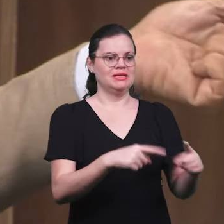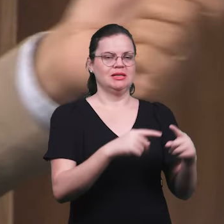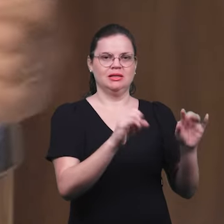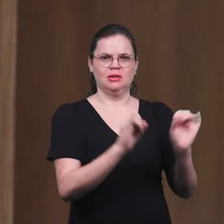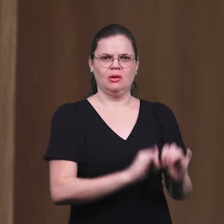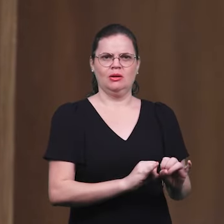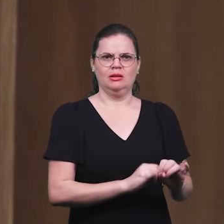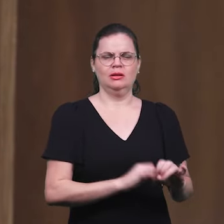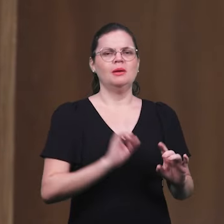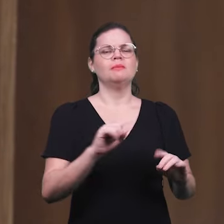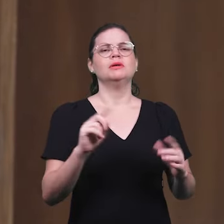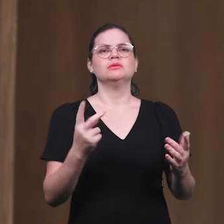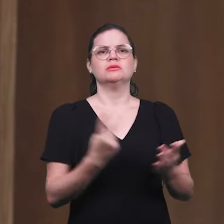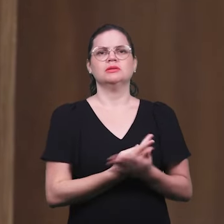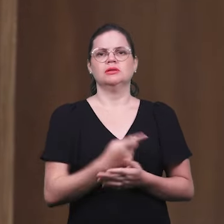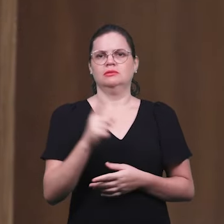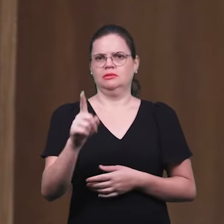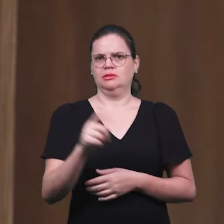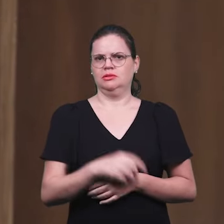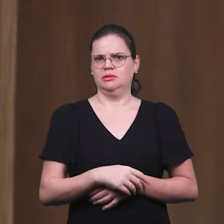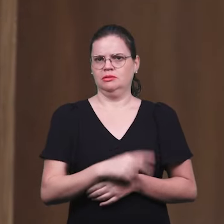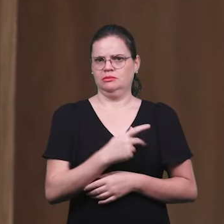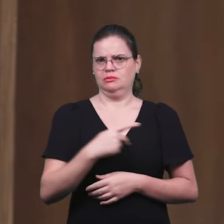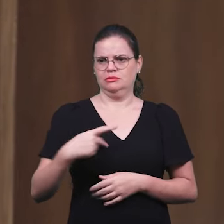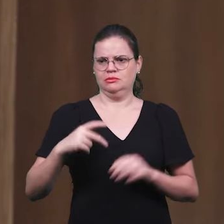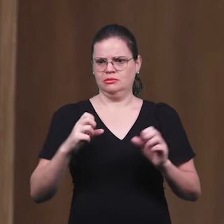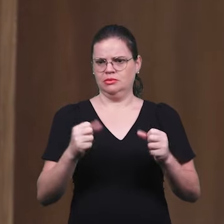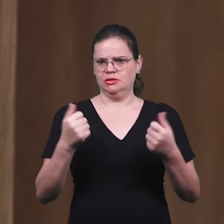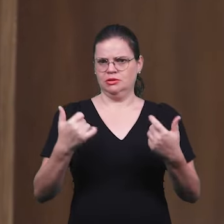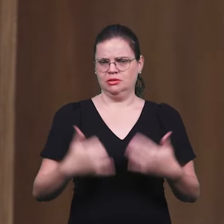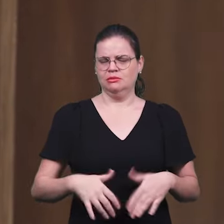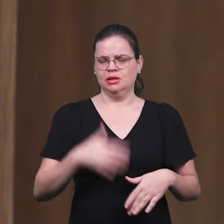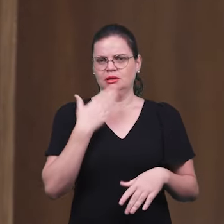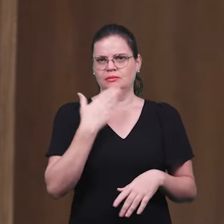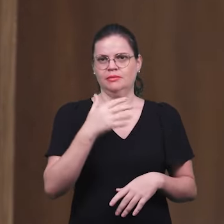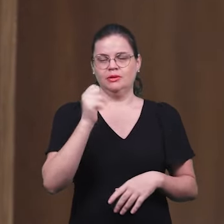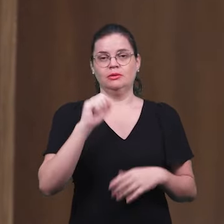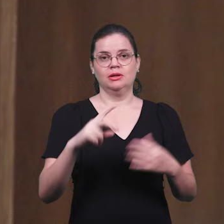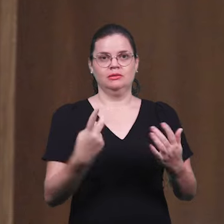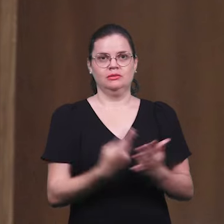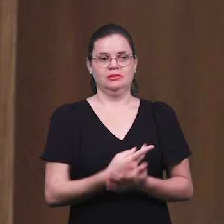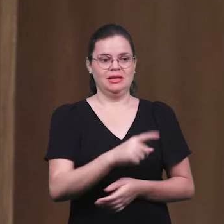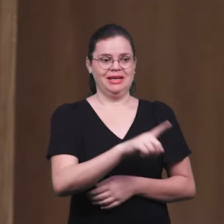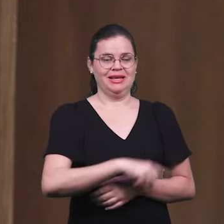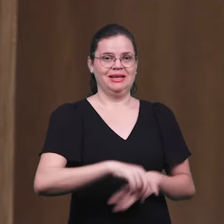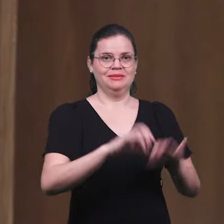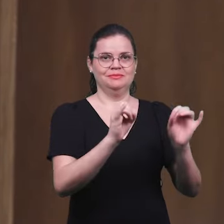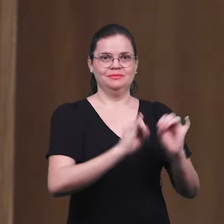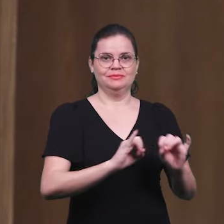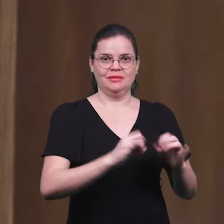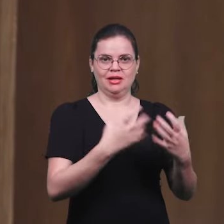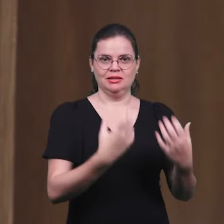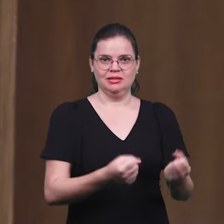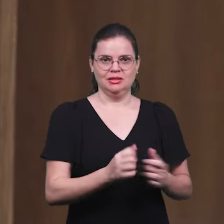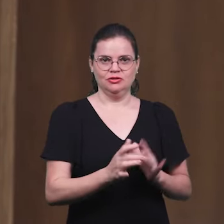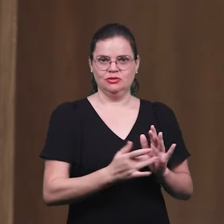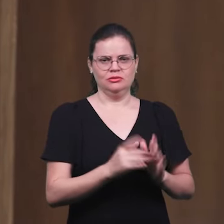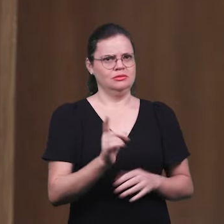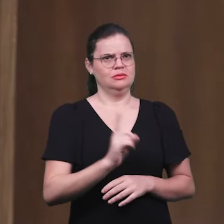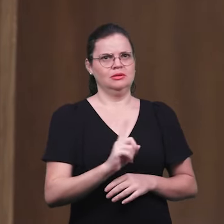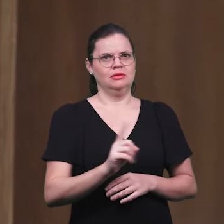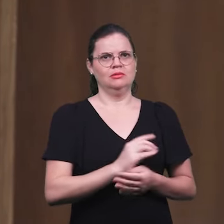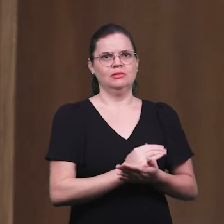aconteceu? Celon pode dar mais detalhes. Muitos pagãos não se converteram, foi